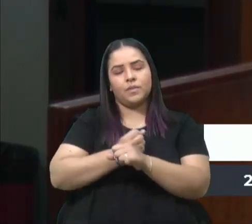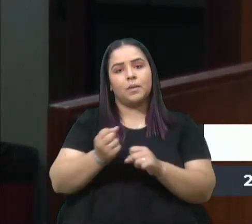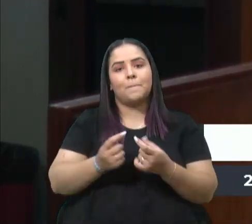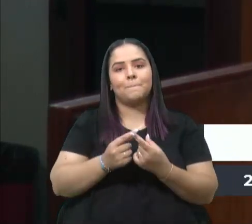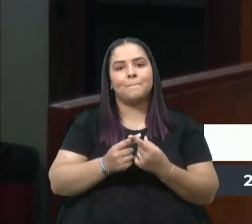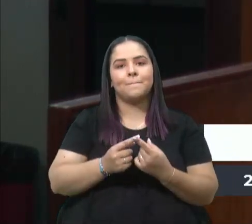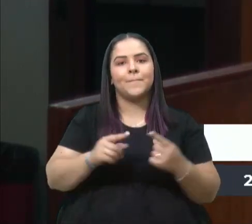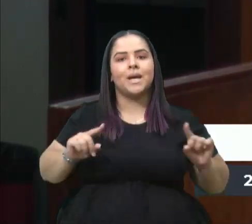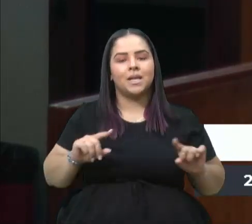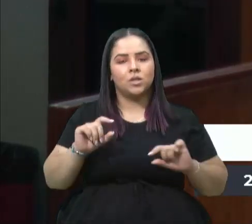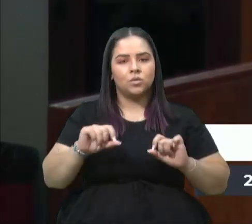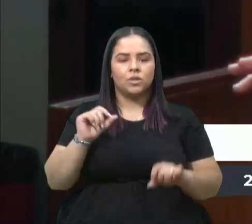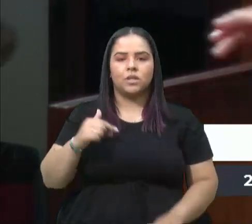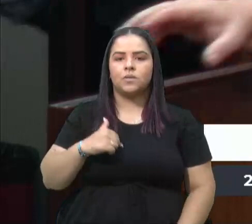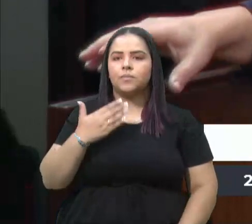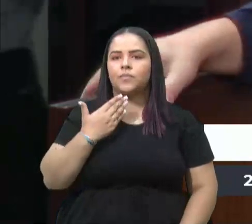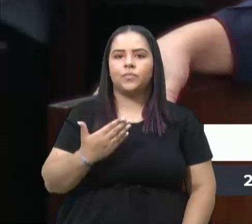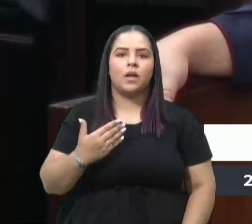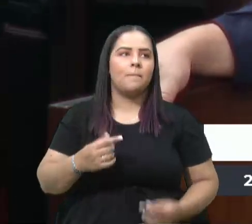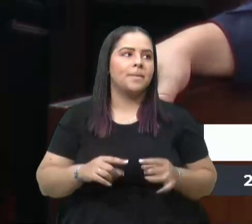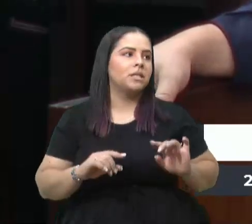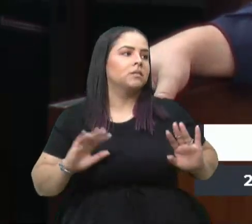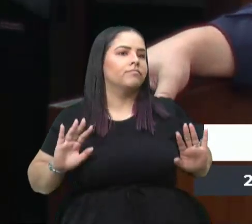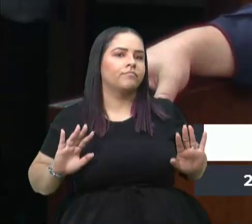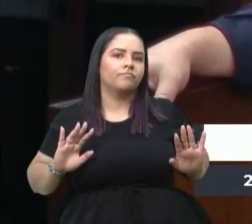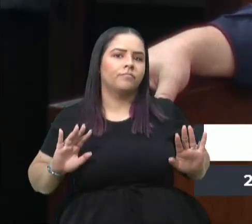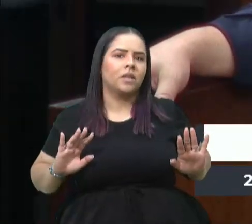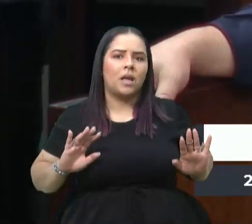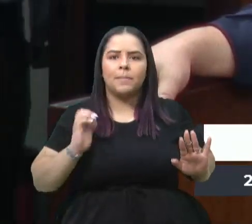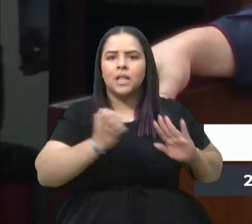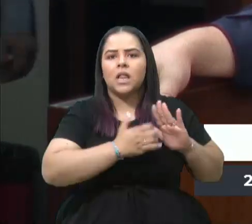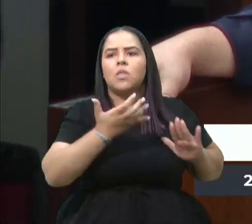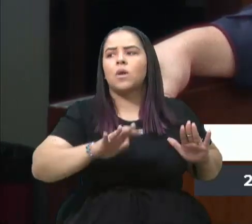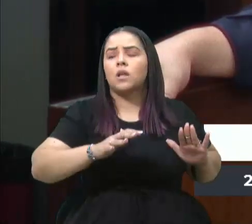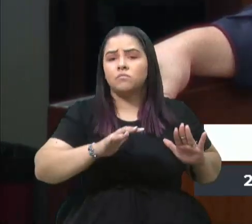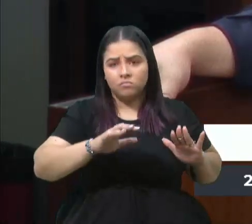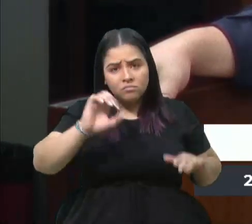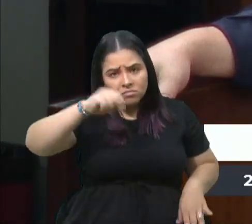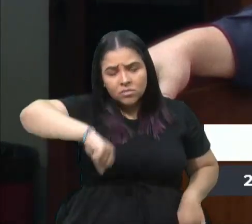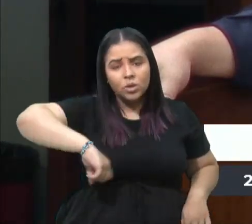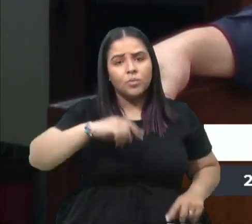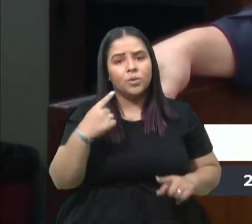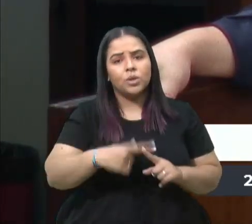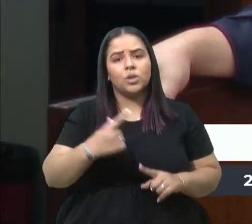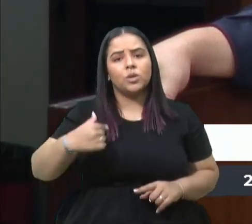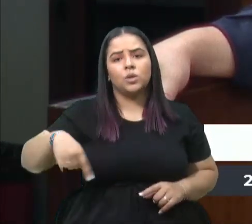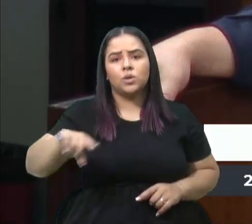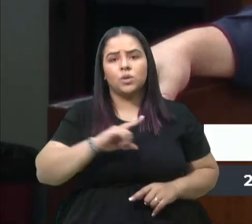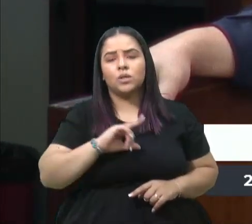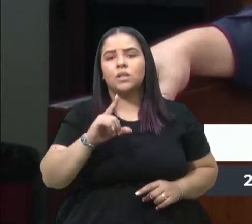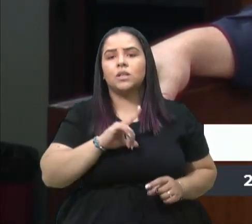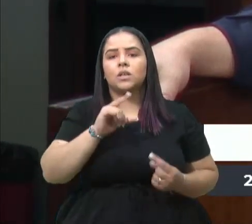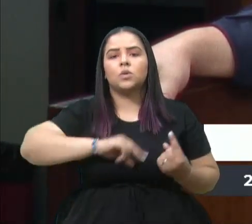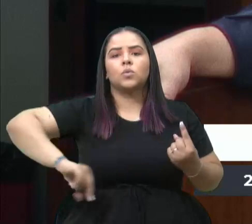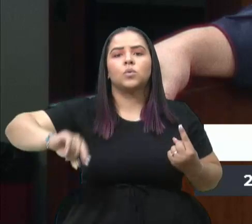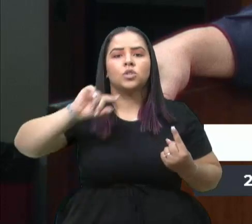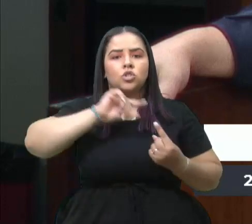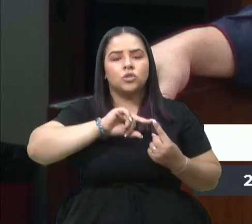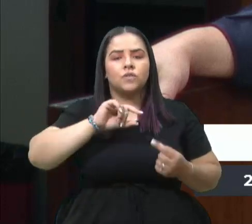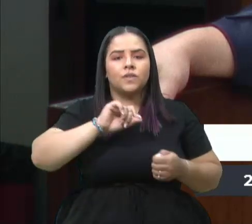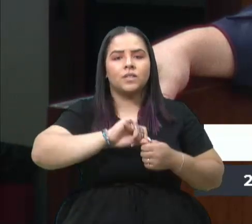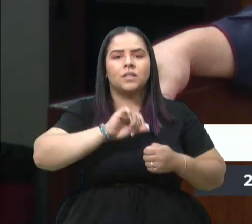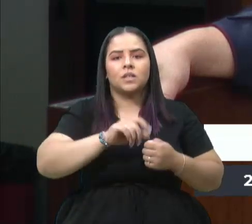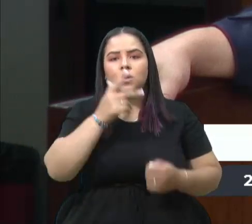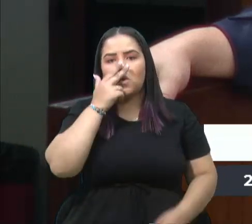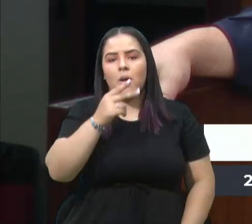mas o que eu peço, mas aí a empresa não... Ia querer sim, sabe por quê, vereador Lucas? Porque nós tínhamos a prerrogativa de fazer como se